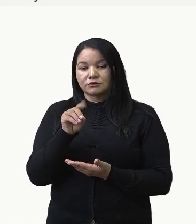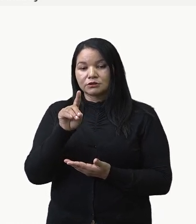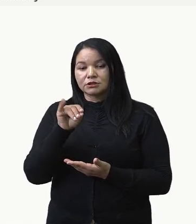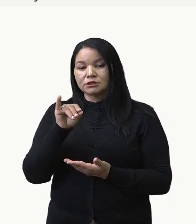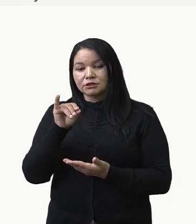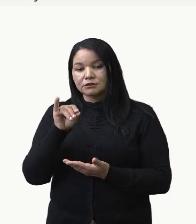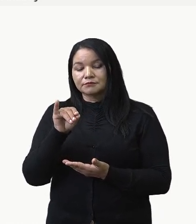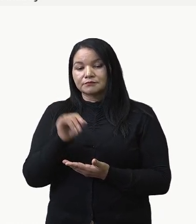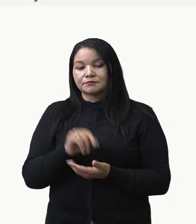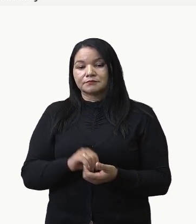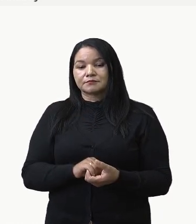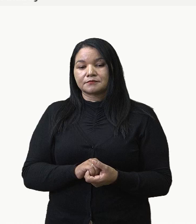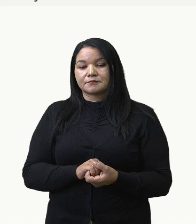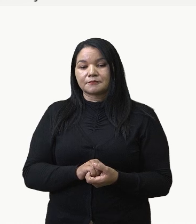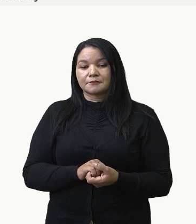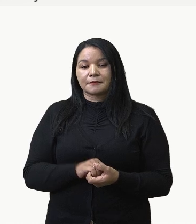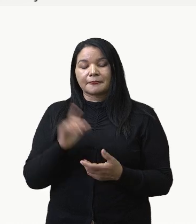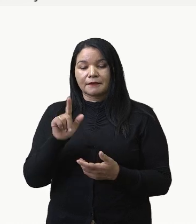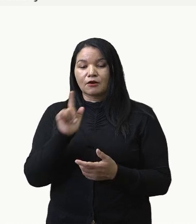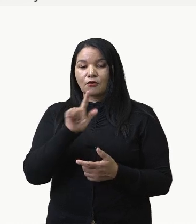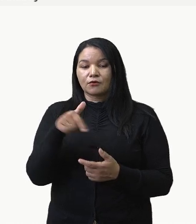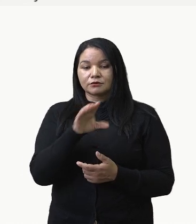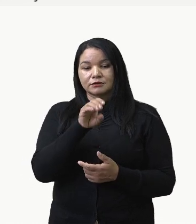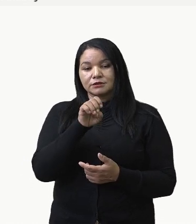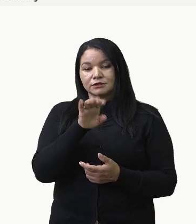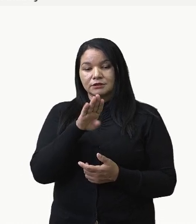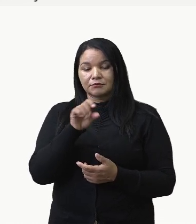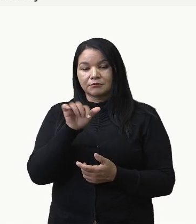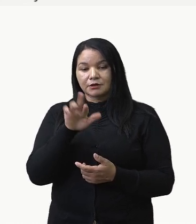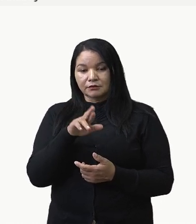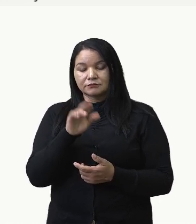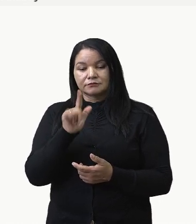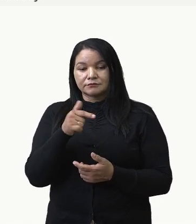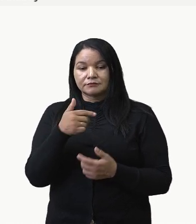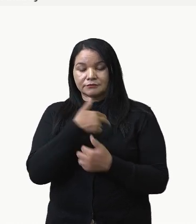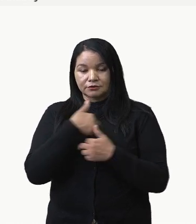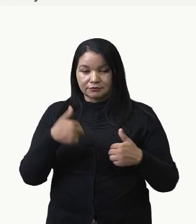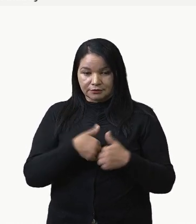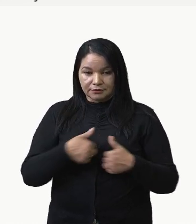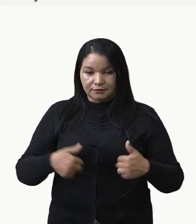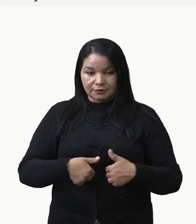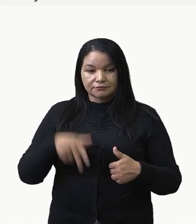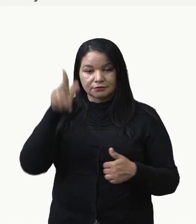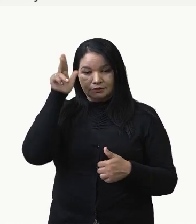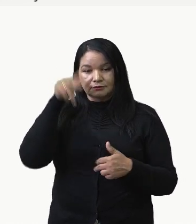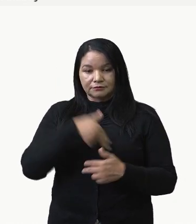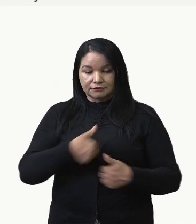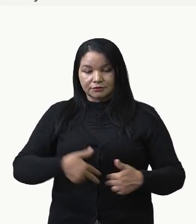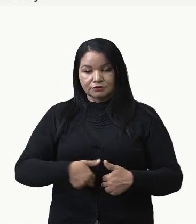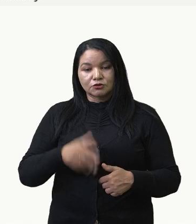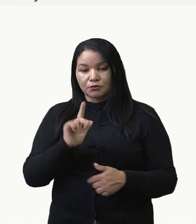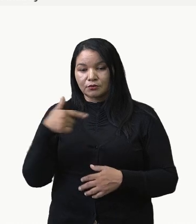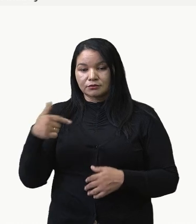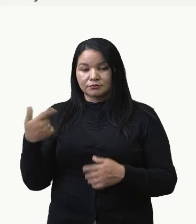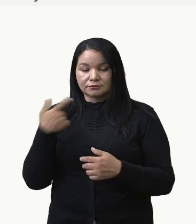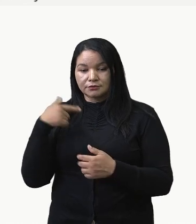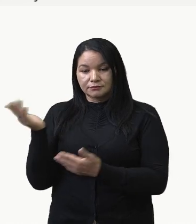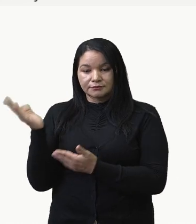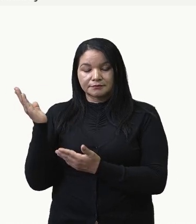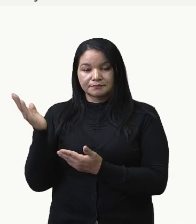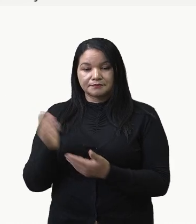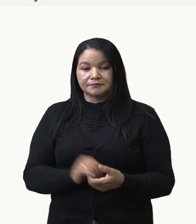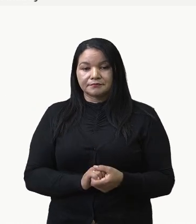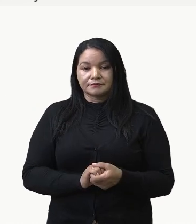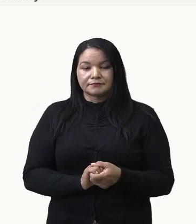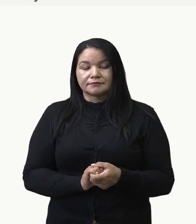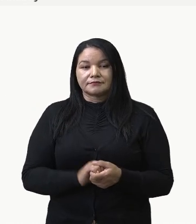bem cebra começa com z que é a zebra bisonte que é o bisão E aí se vai né Vamos então algumas